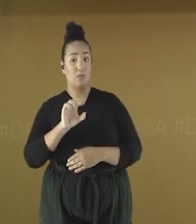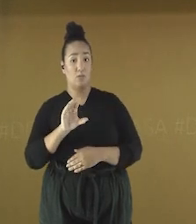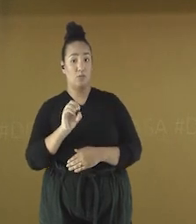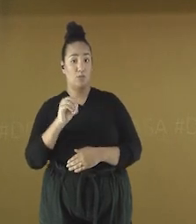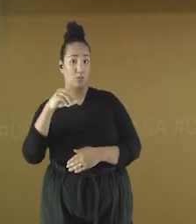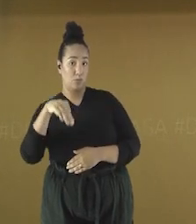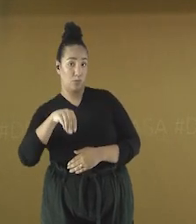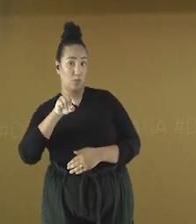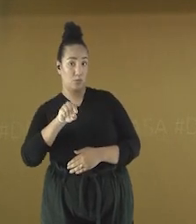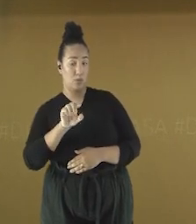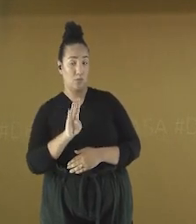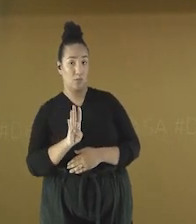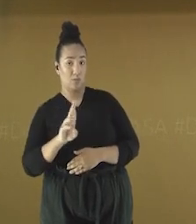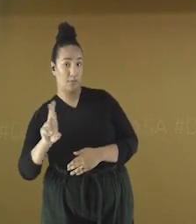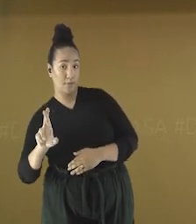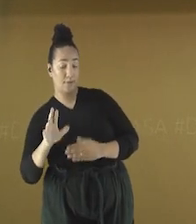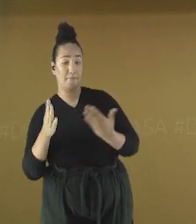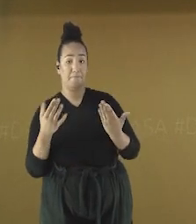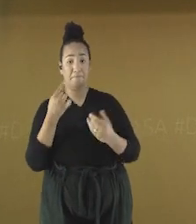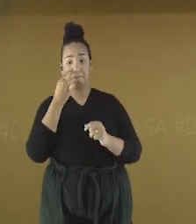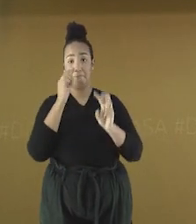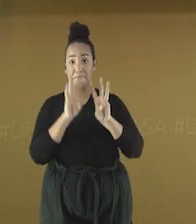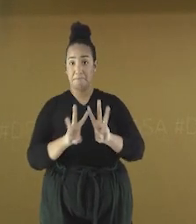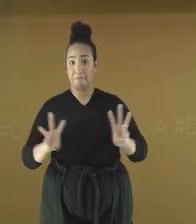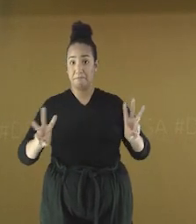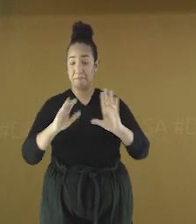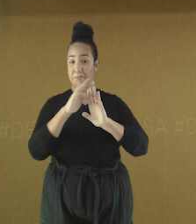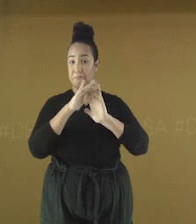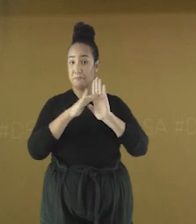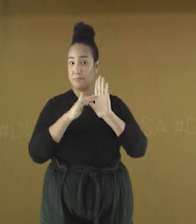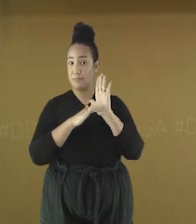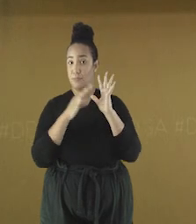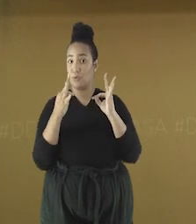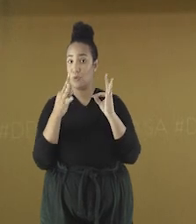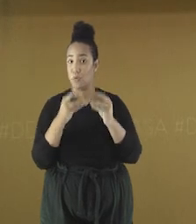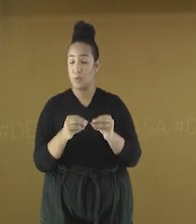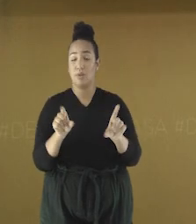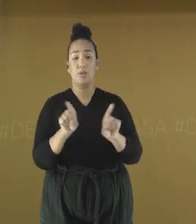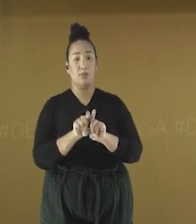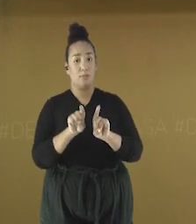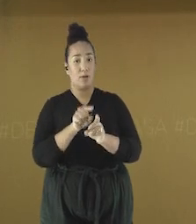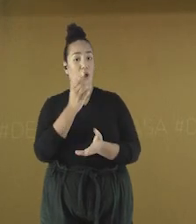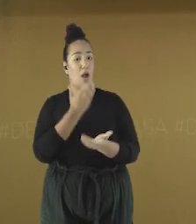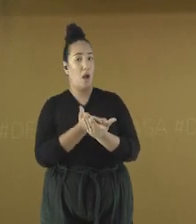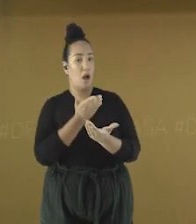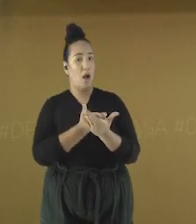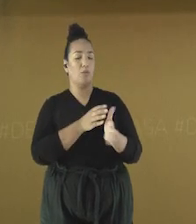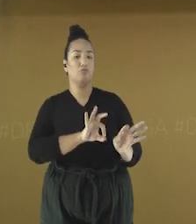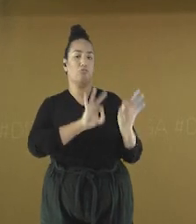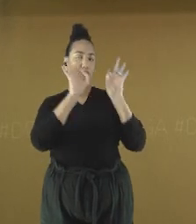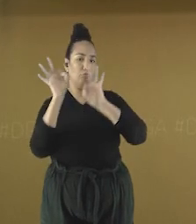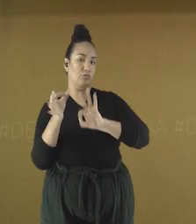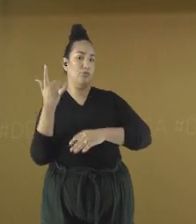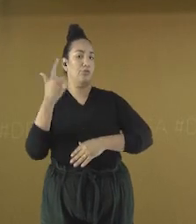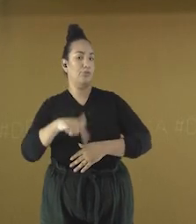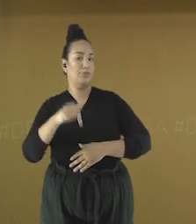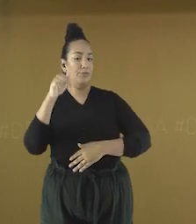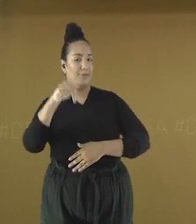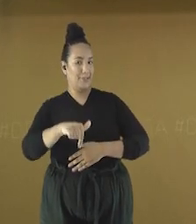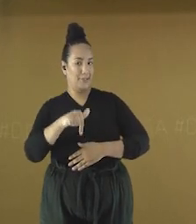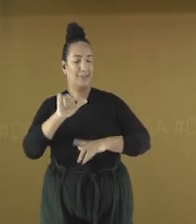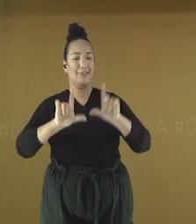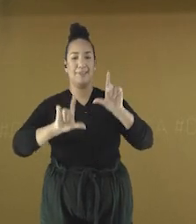tvdeverencasa.com.br. Lá vocês conferem toda a nossa programação, além de poderem ver e rever as aulas exibidas aqui nos